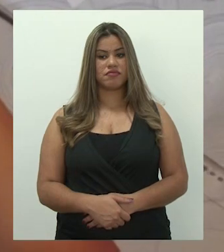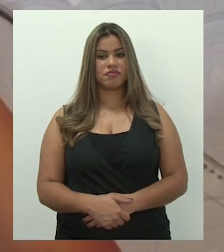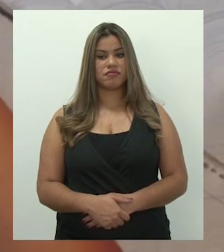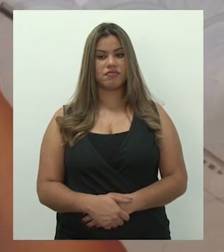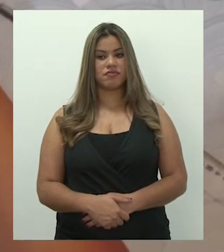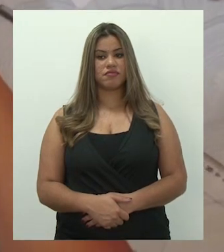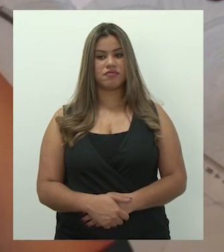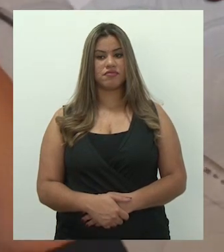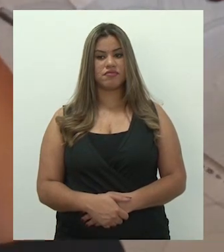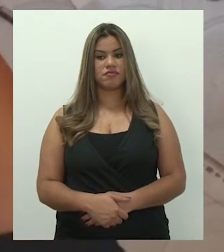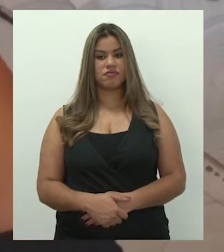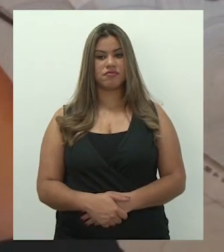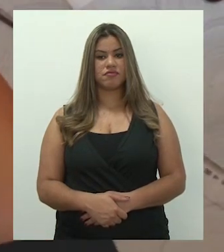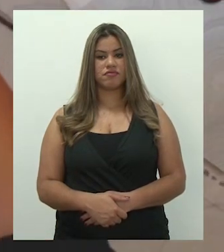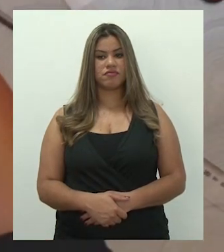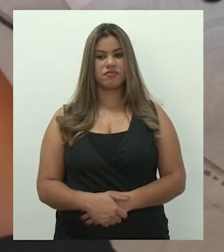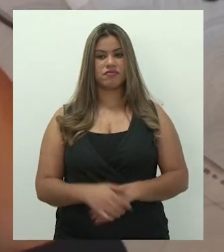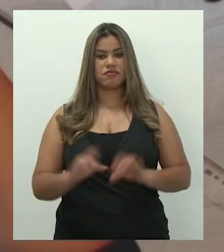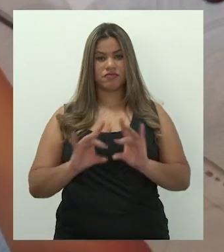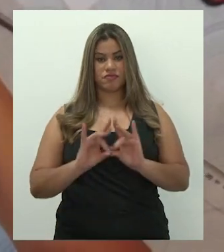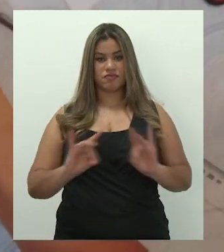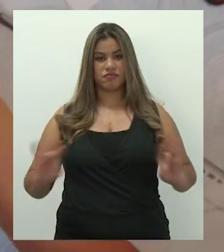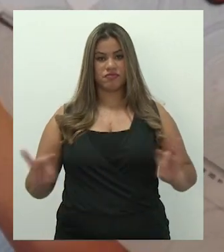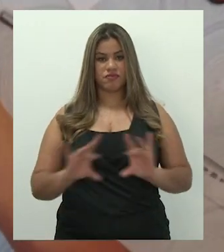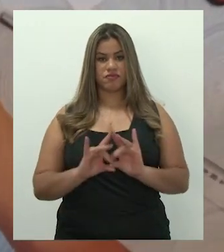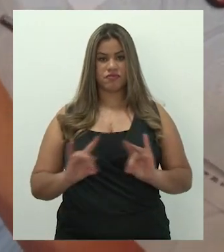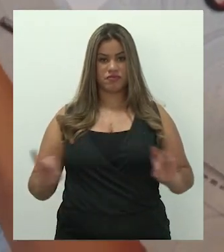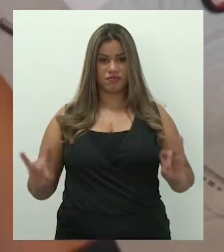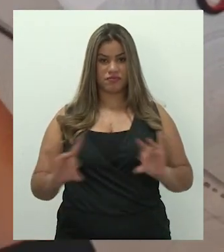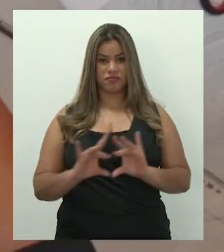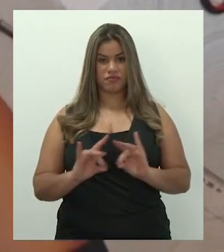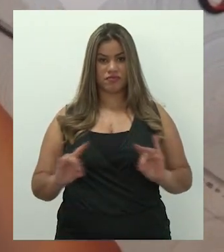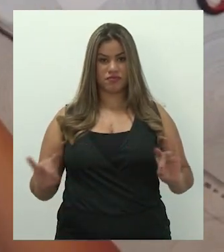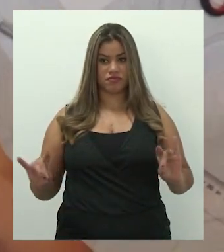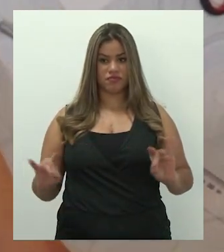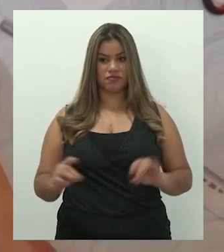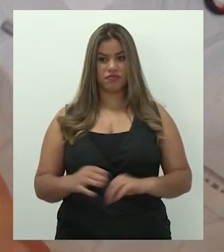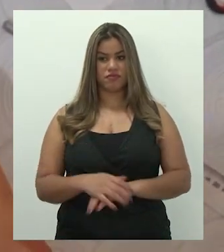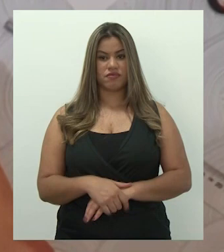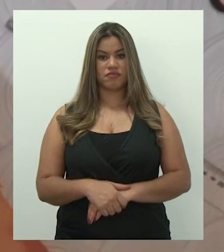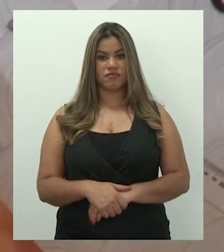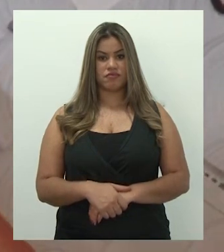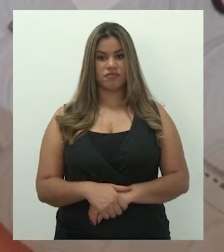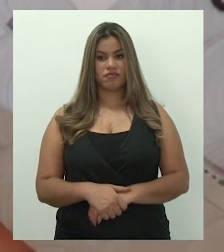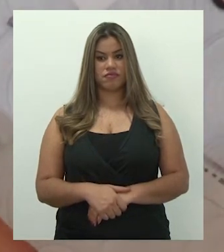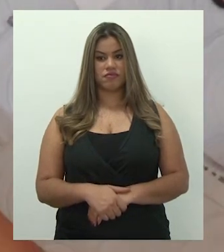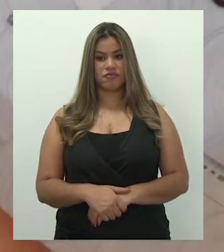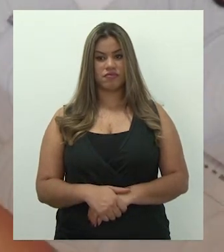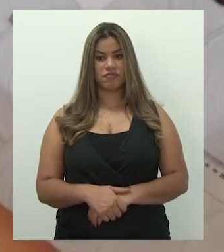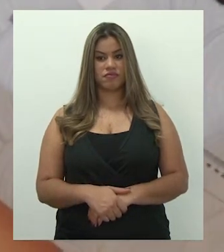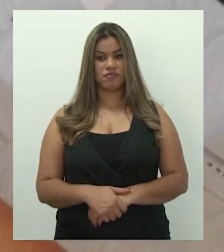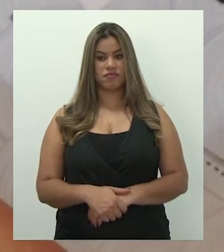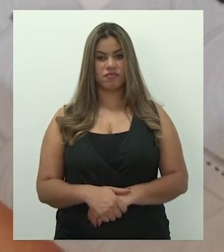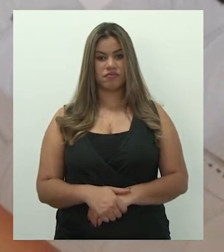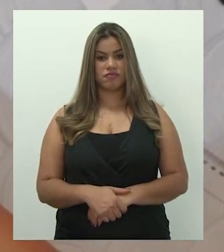Vinque muito bem essa dobra. Você terá uma marca